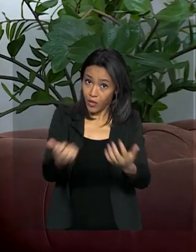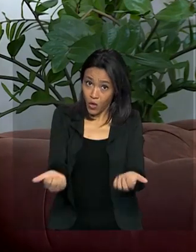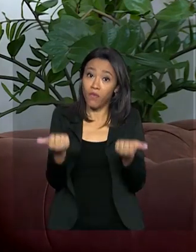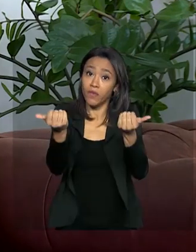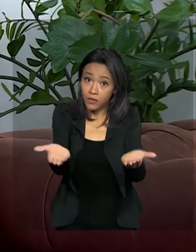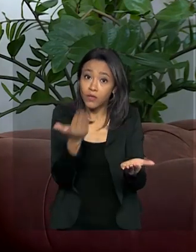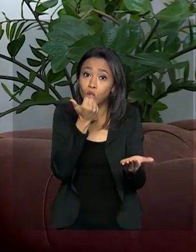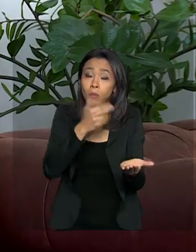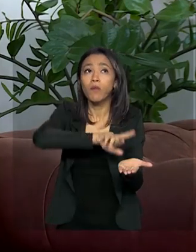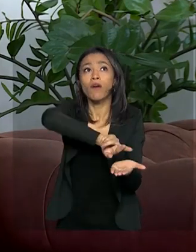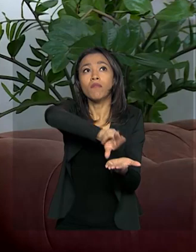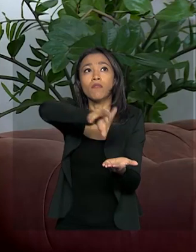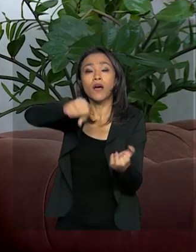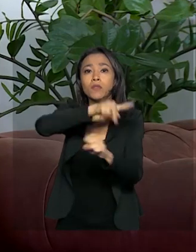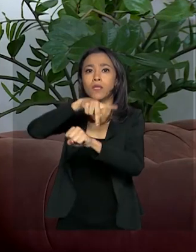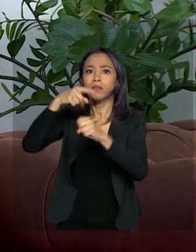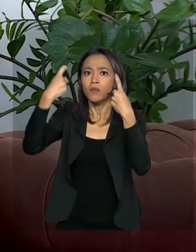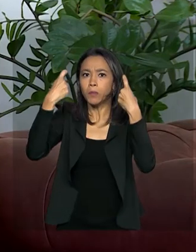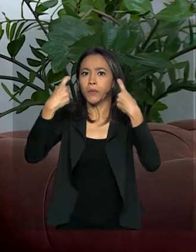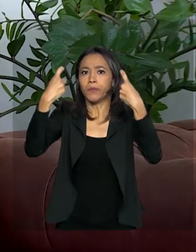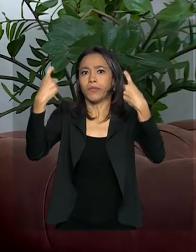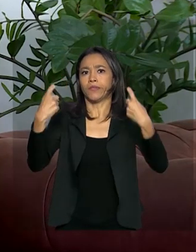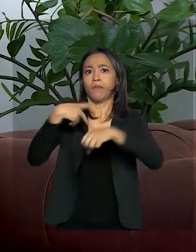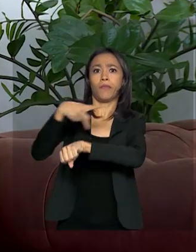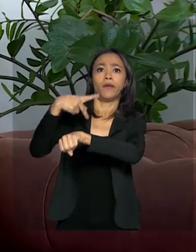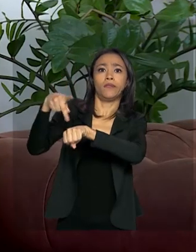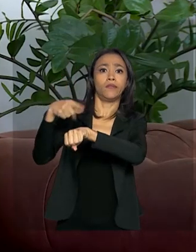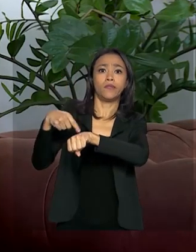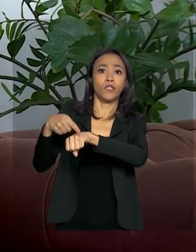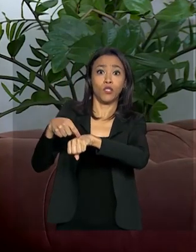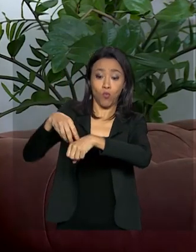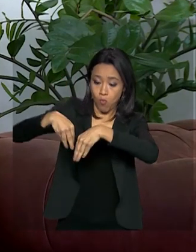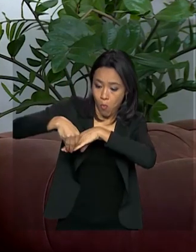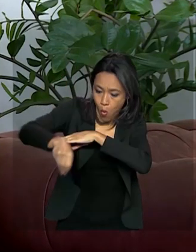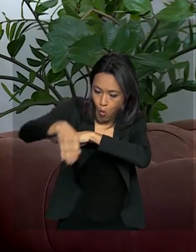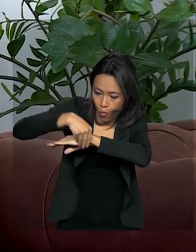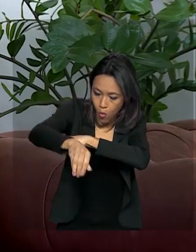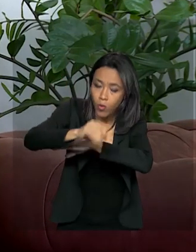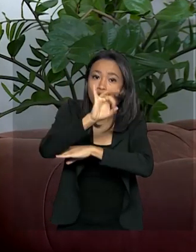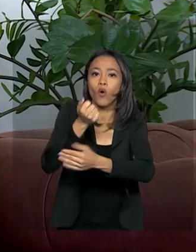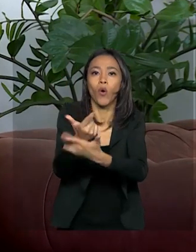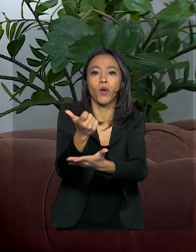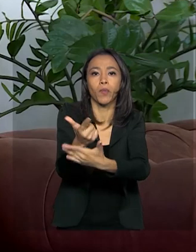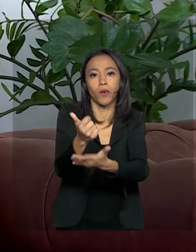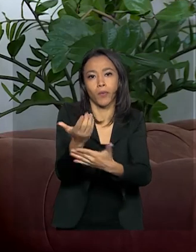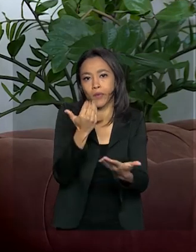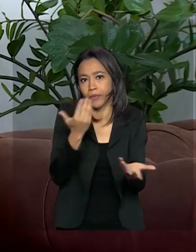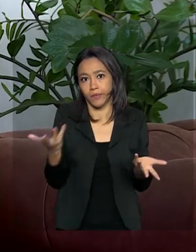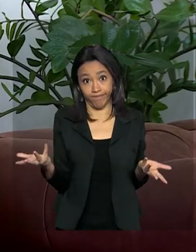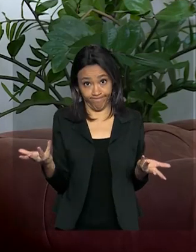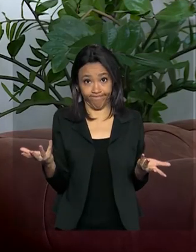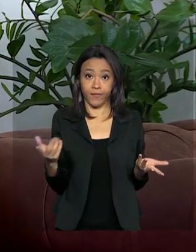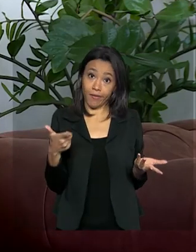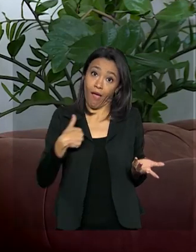comida para muitos países que têm uma preocupação enorme países que não são produtores são importadores de alimentos então